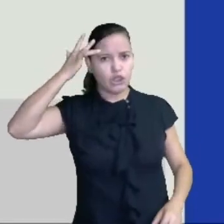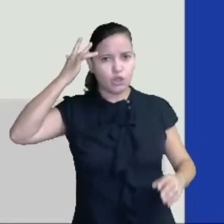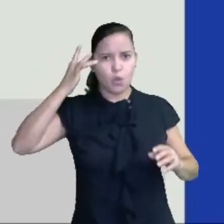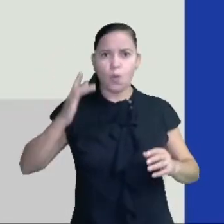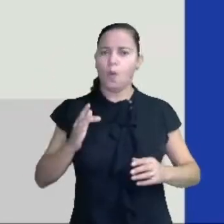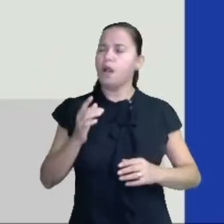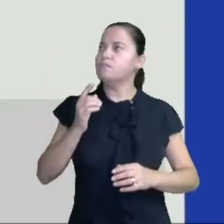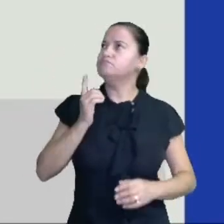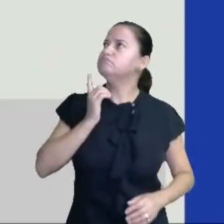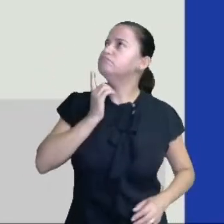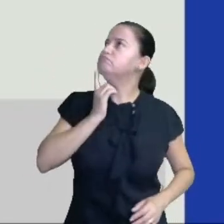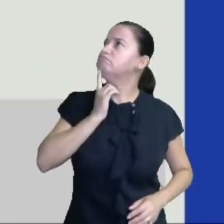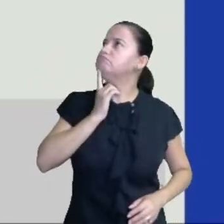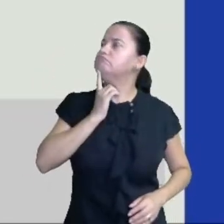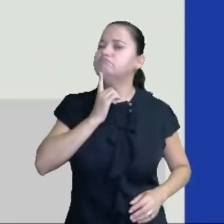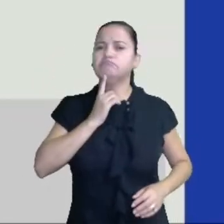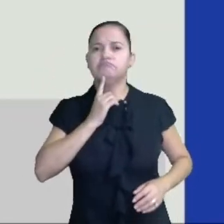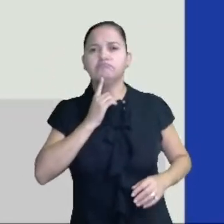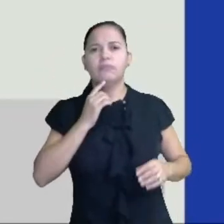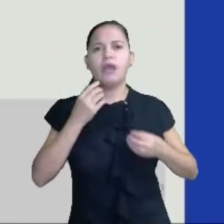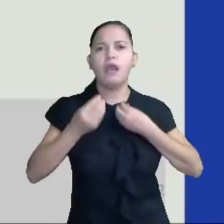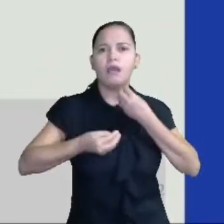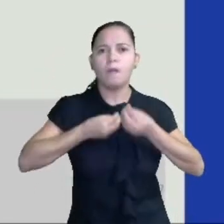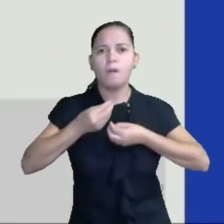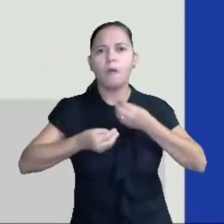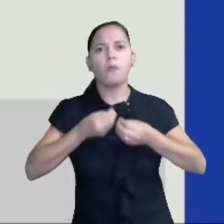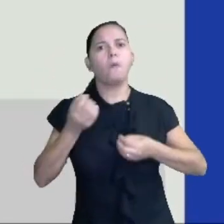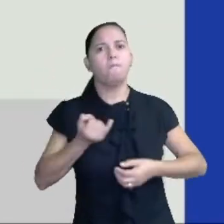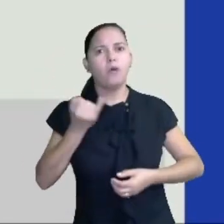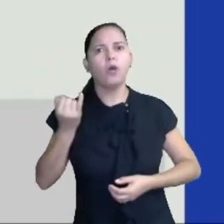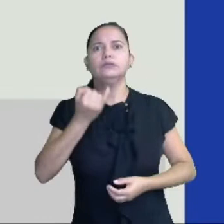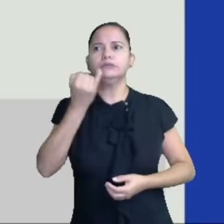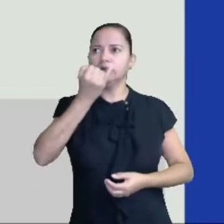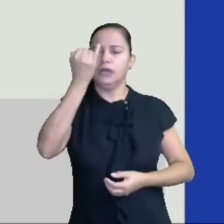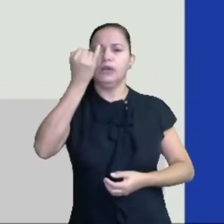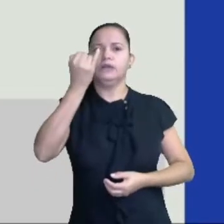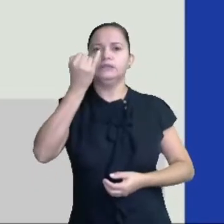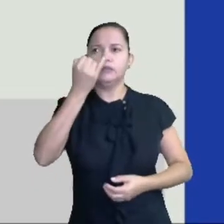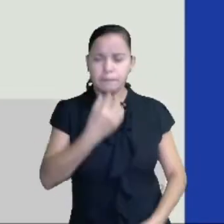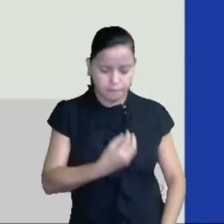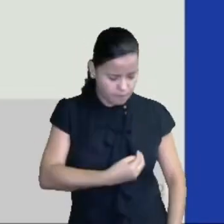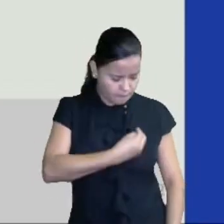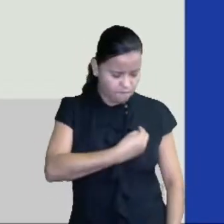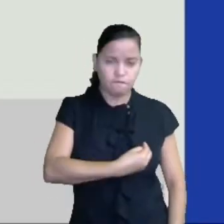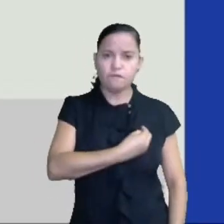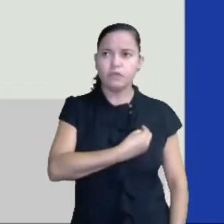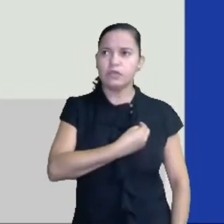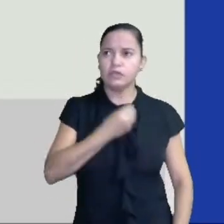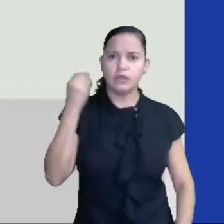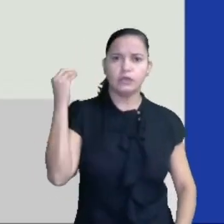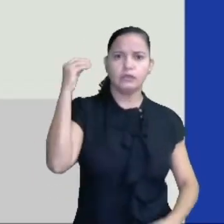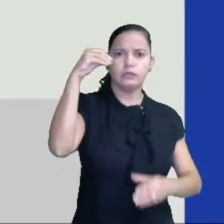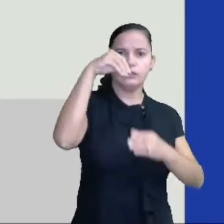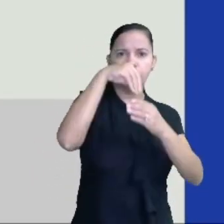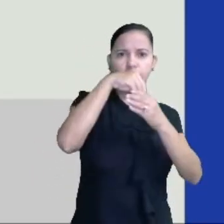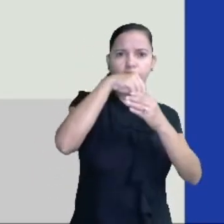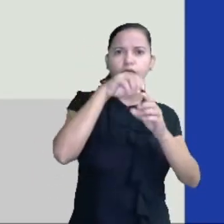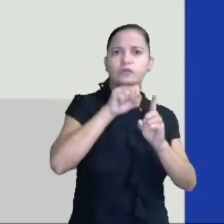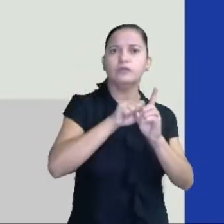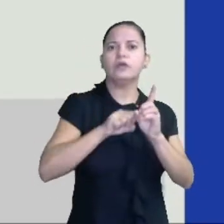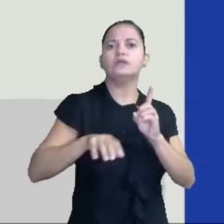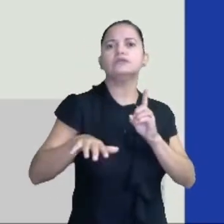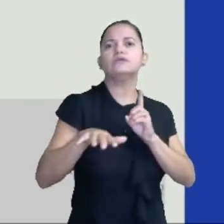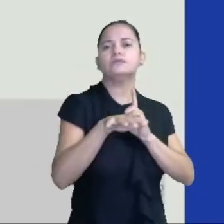seja, ela é extremamente necessária para a nossa vida social.